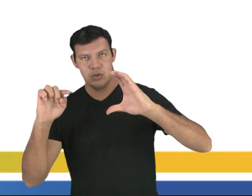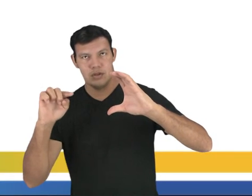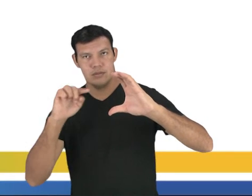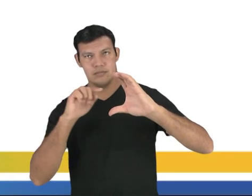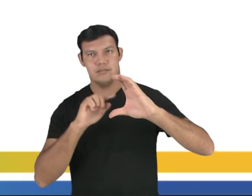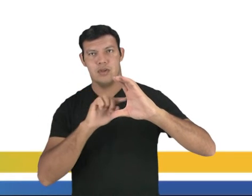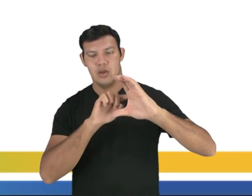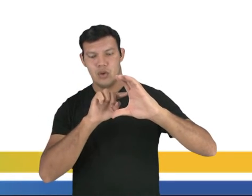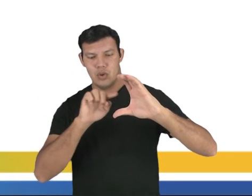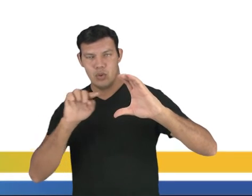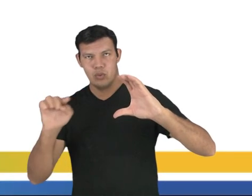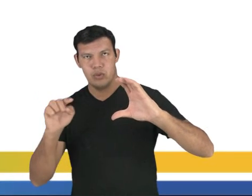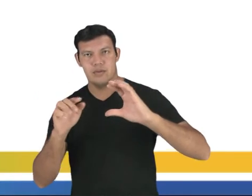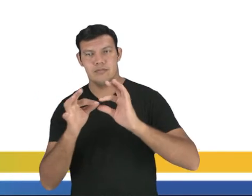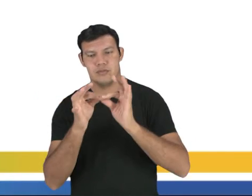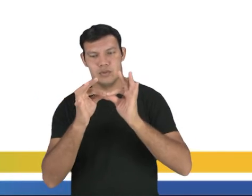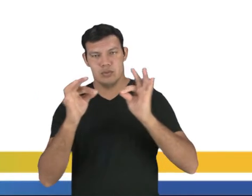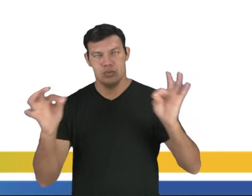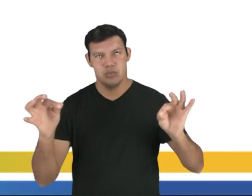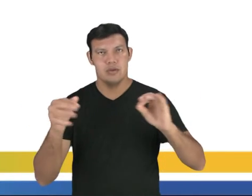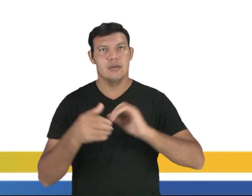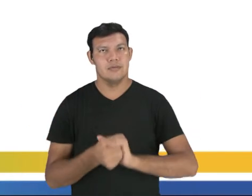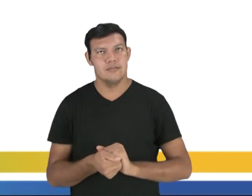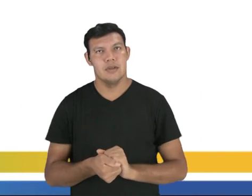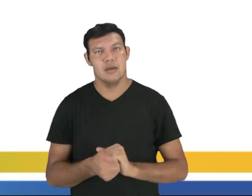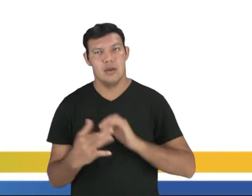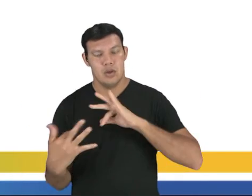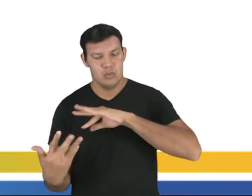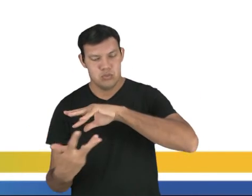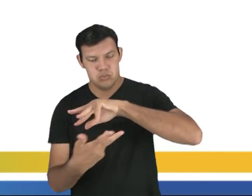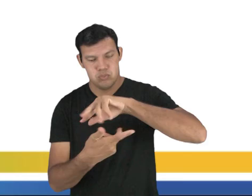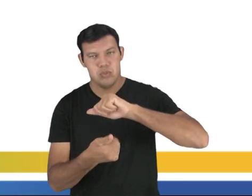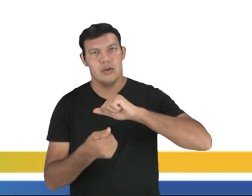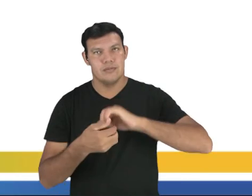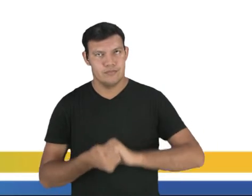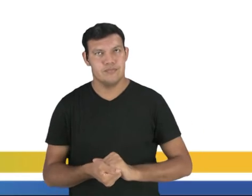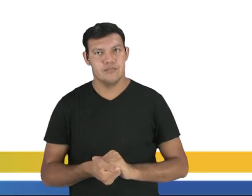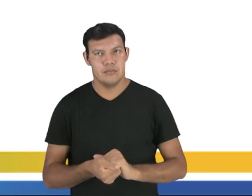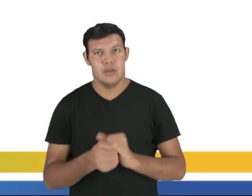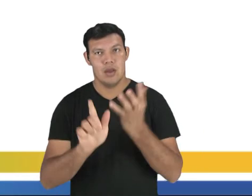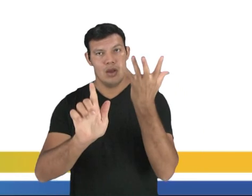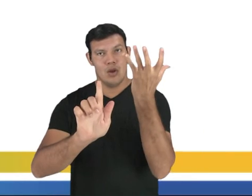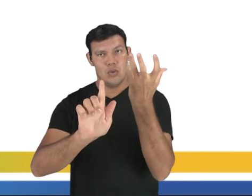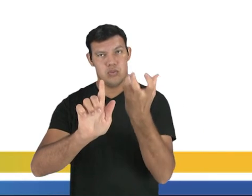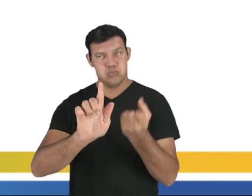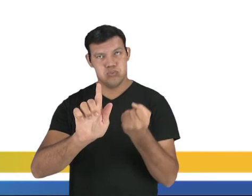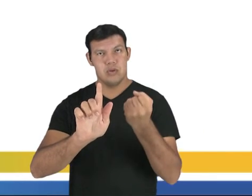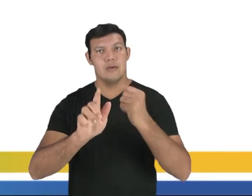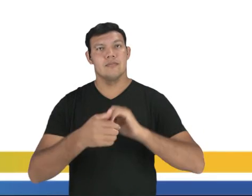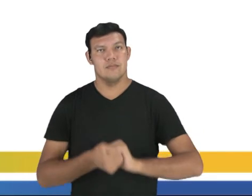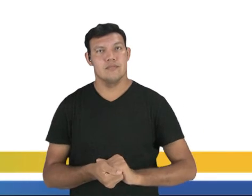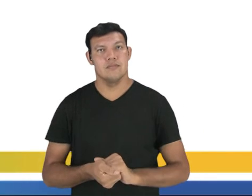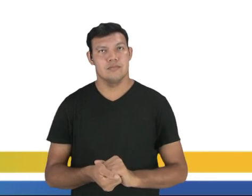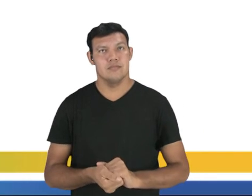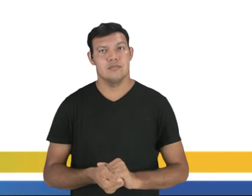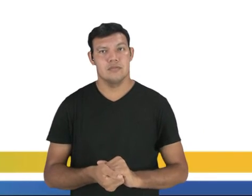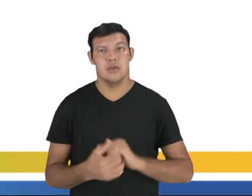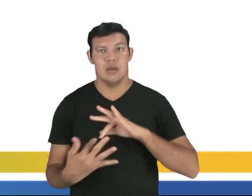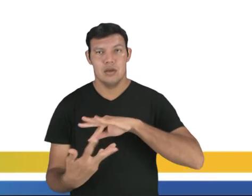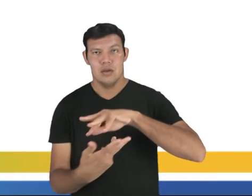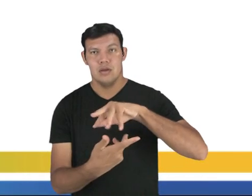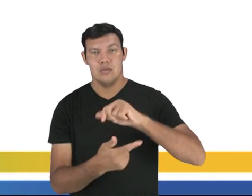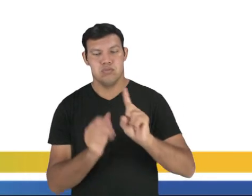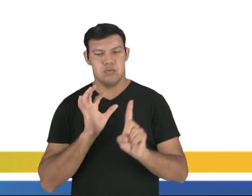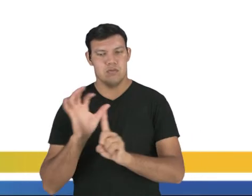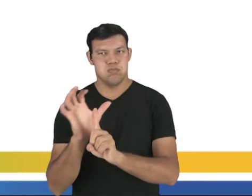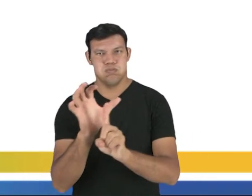um asterisco ali porque é a distância entre os corpos, né? Como nós vamos falar aqui de planetas, né? A atração gravitacional que